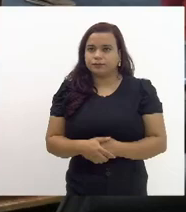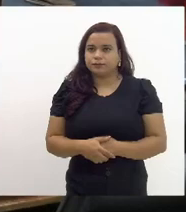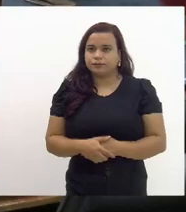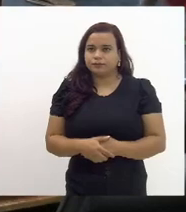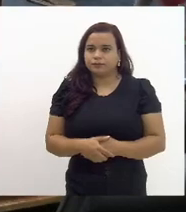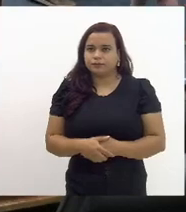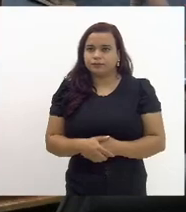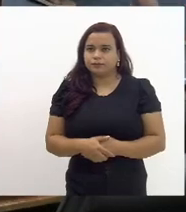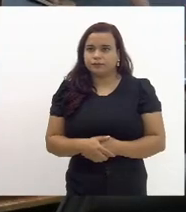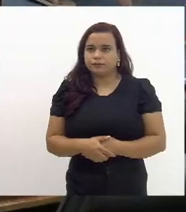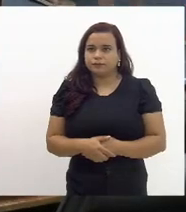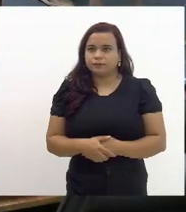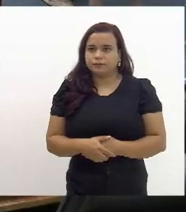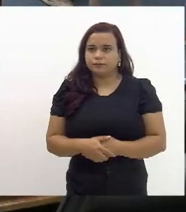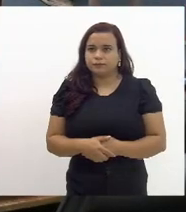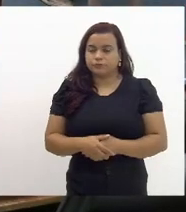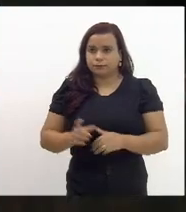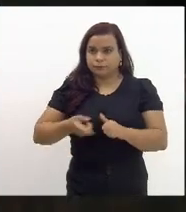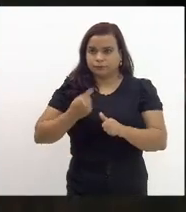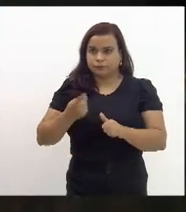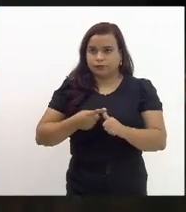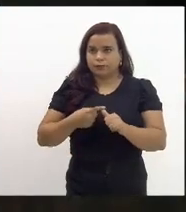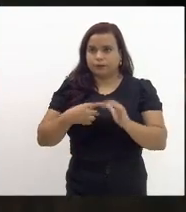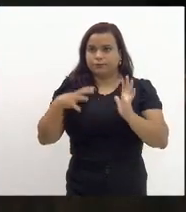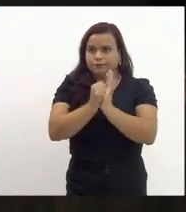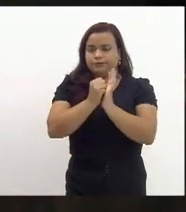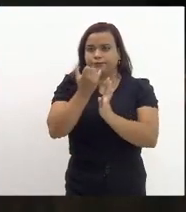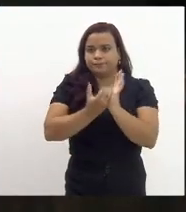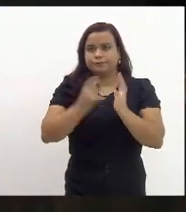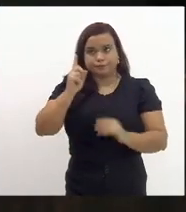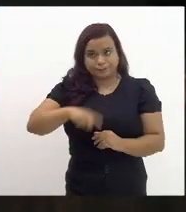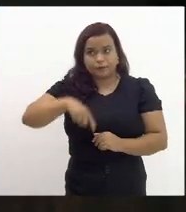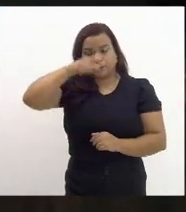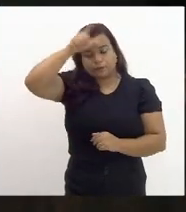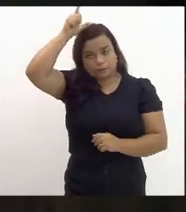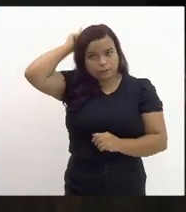do expediente final. Primeiro orador inscrito é o nobre deputado Luiz Paulo.